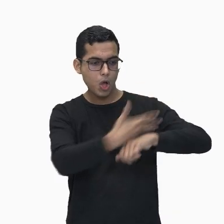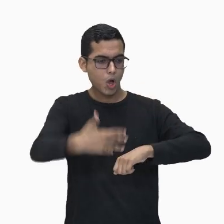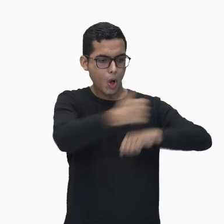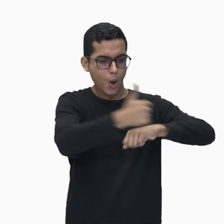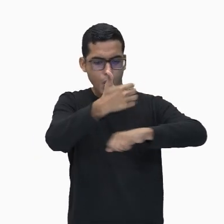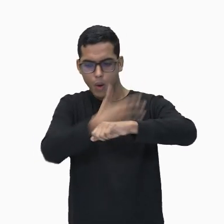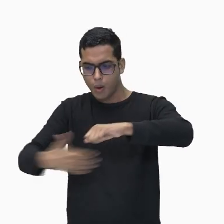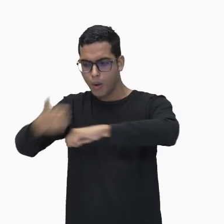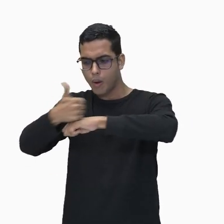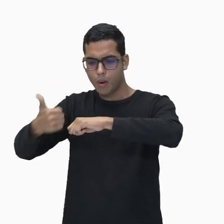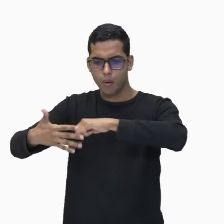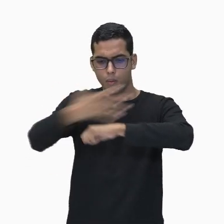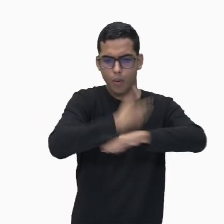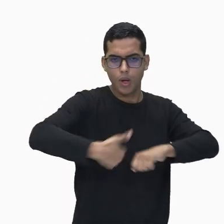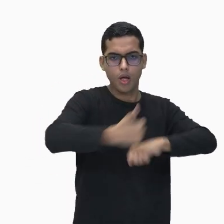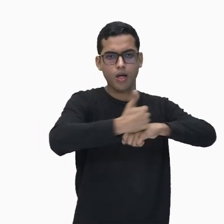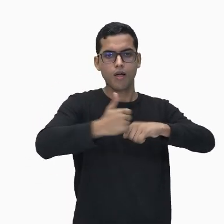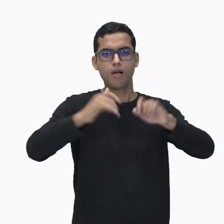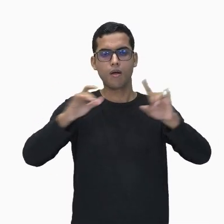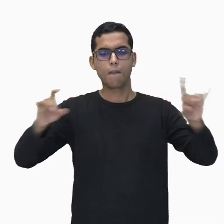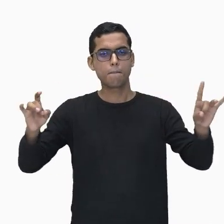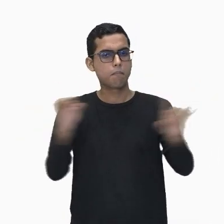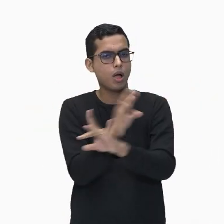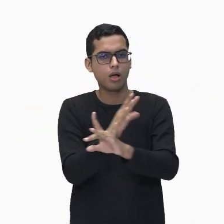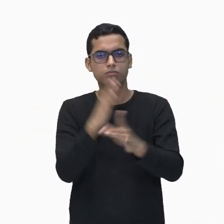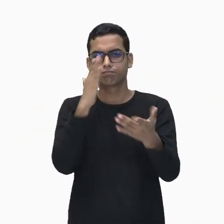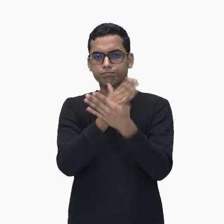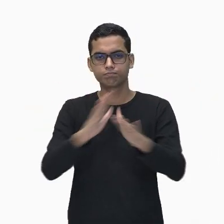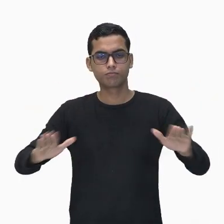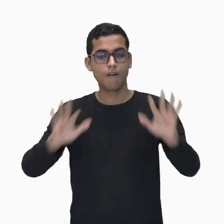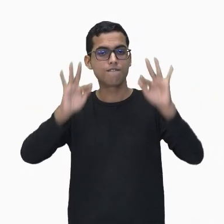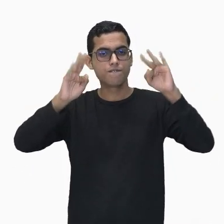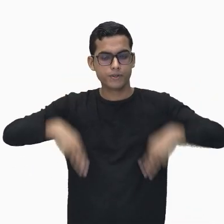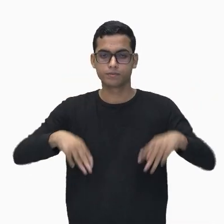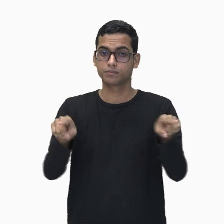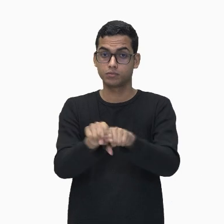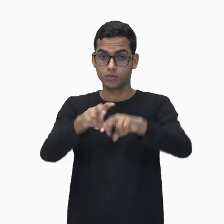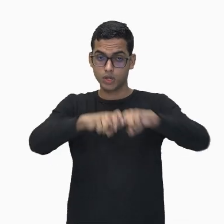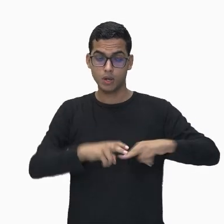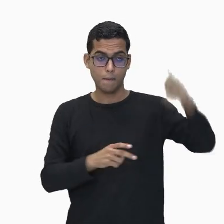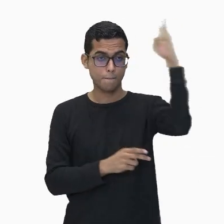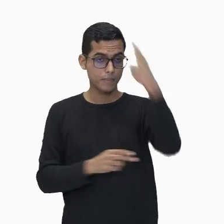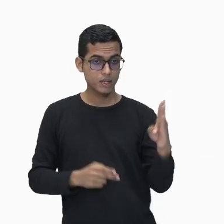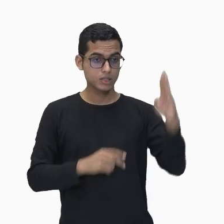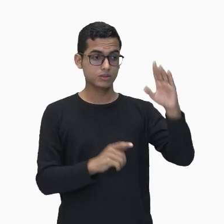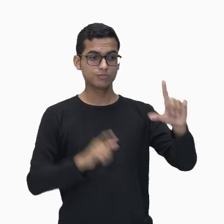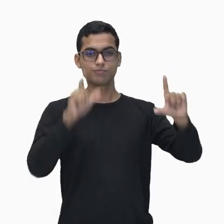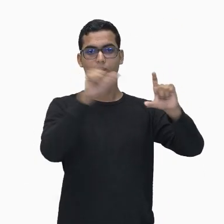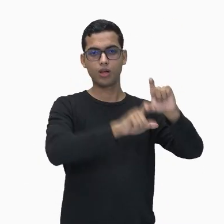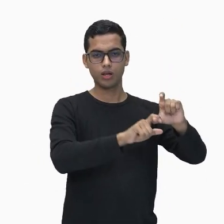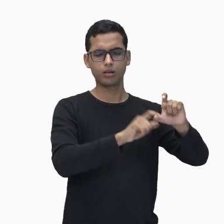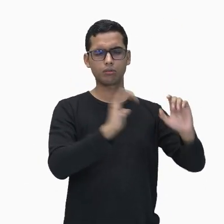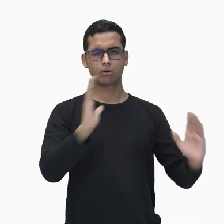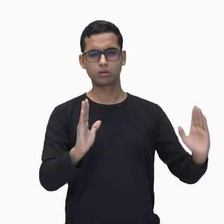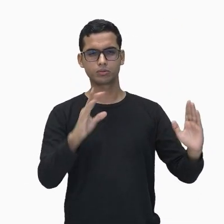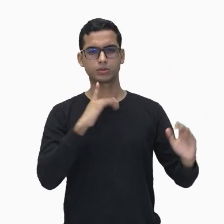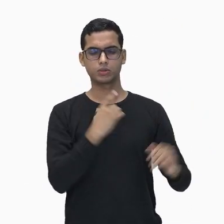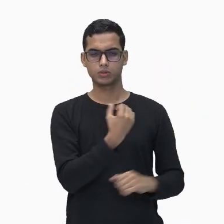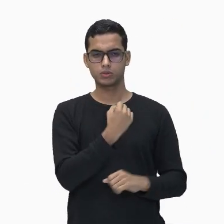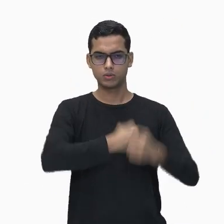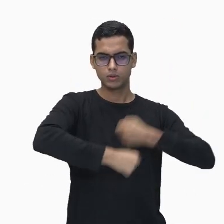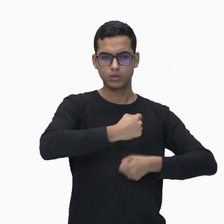porque o Brasil se tornou independente de Portugal ainda ali nos idos de 1800,